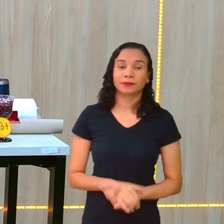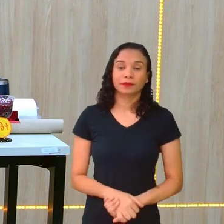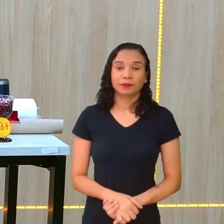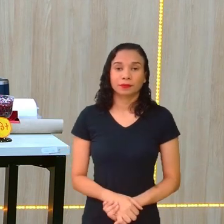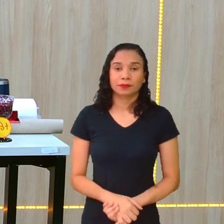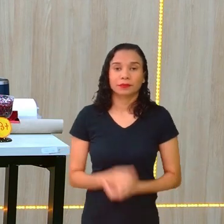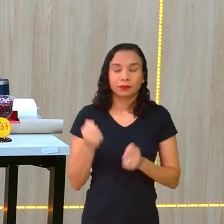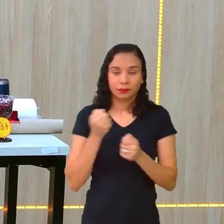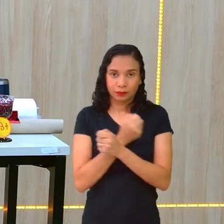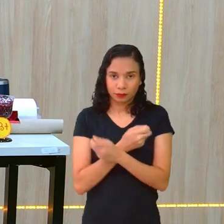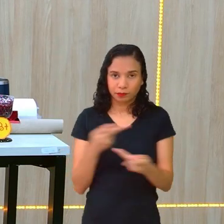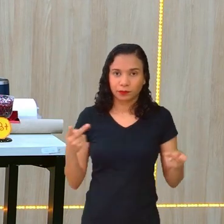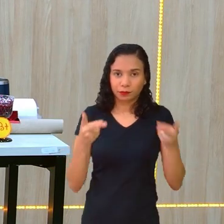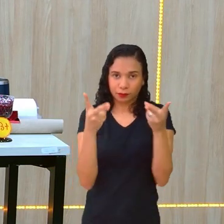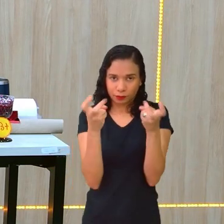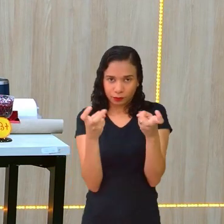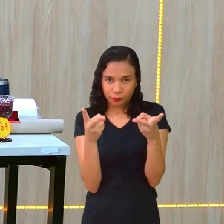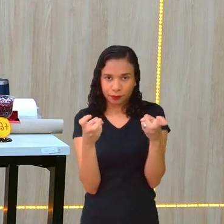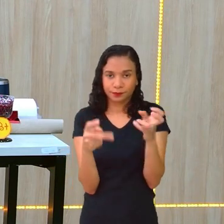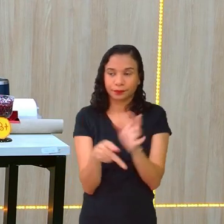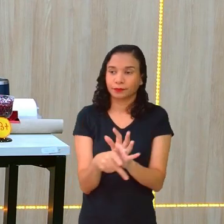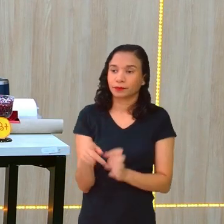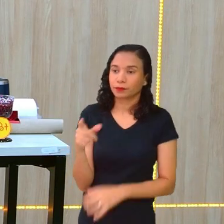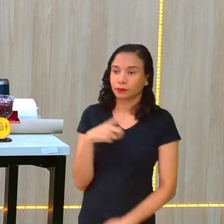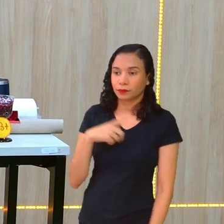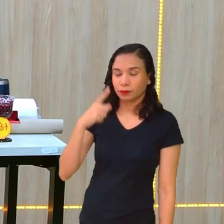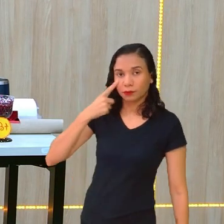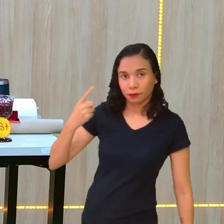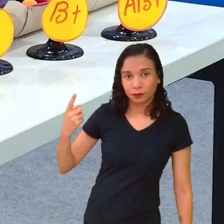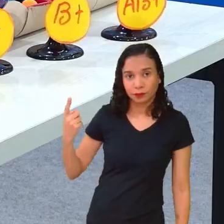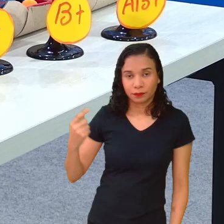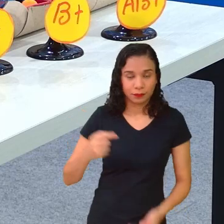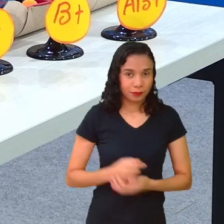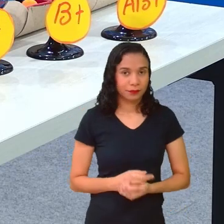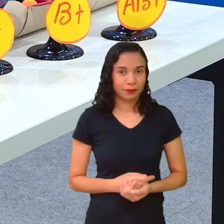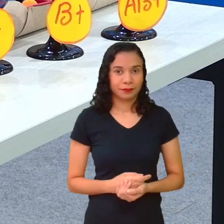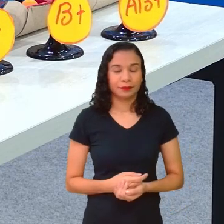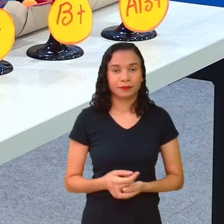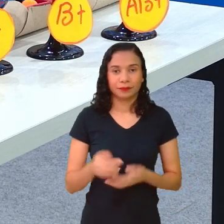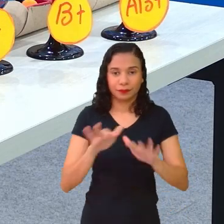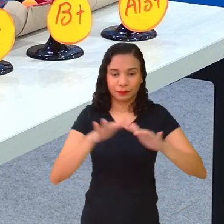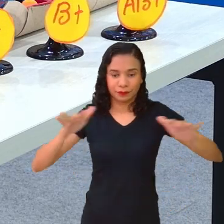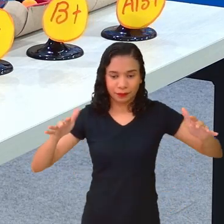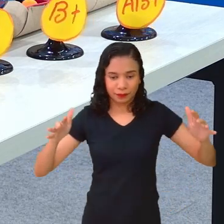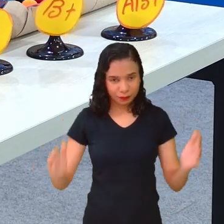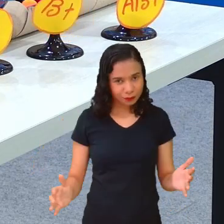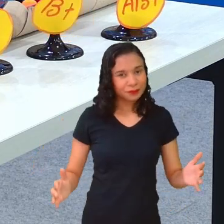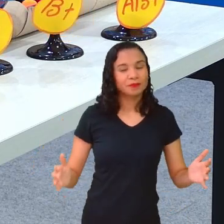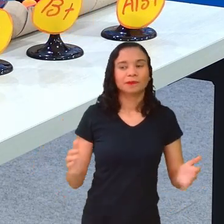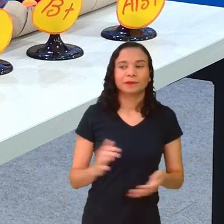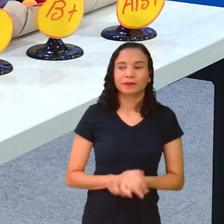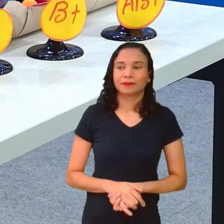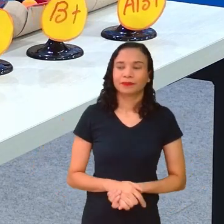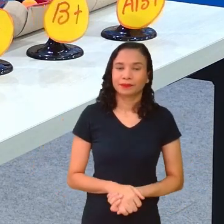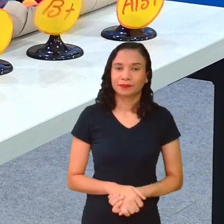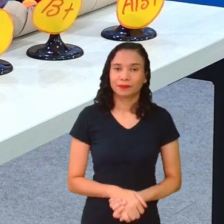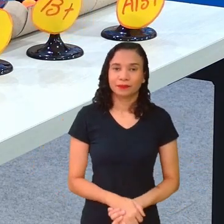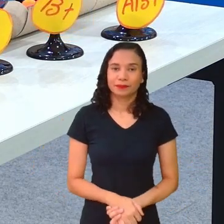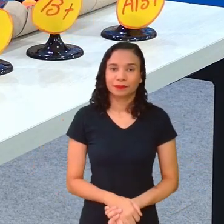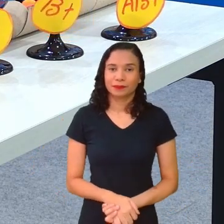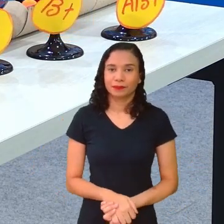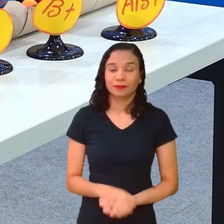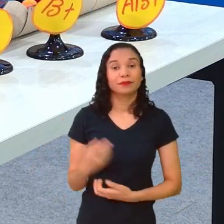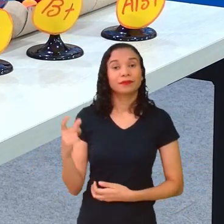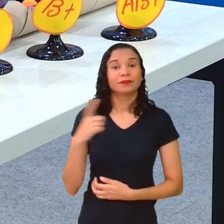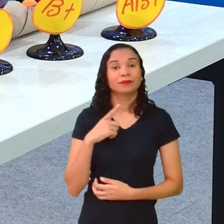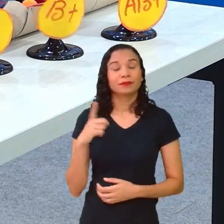e para que vocês percebam, né? Então, aqui eu tenho, ó, vamos ver aqui na mesa, eu tenho